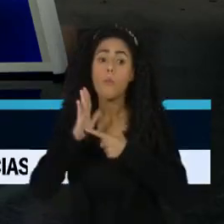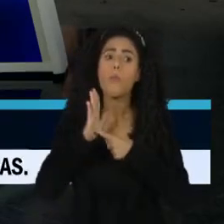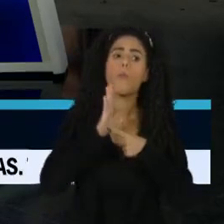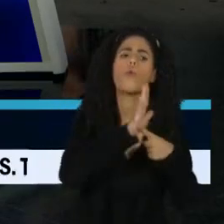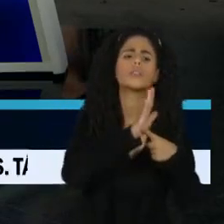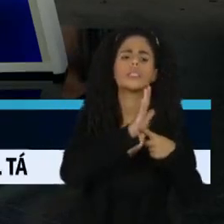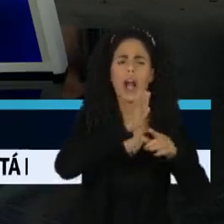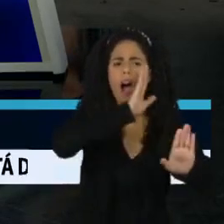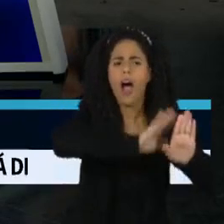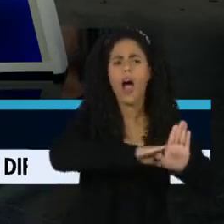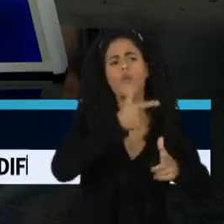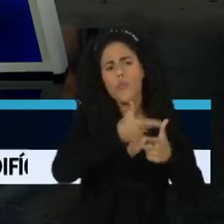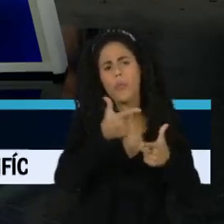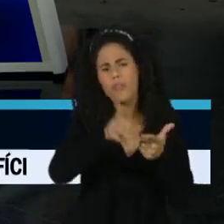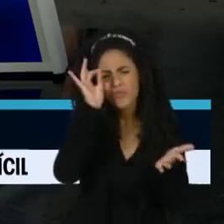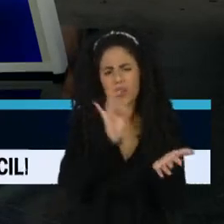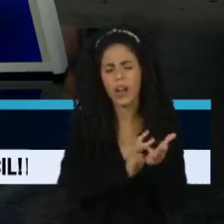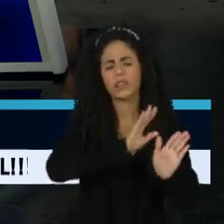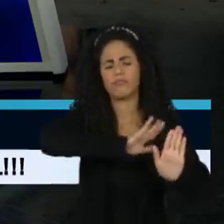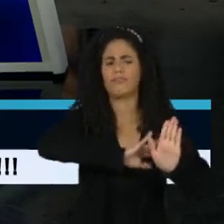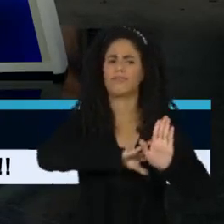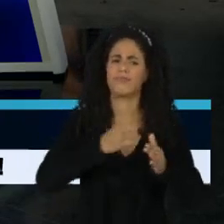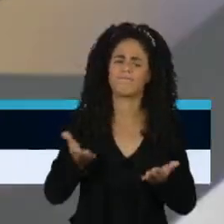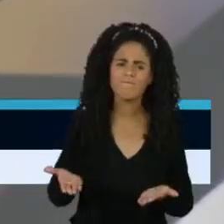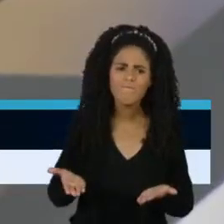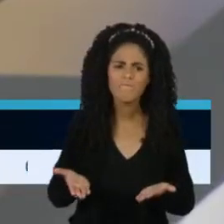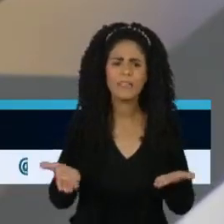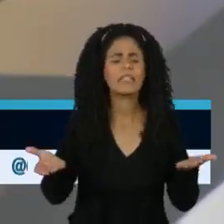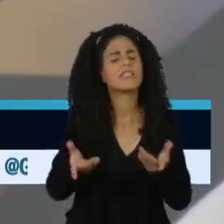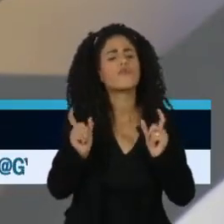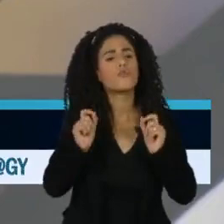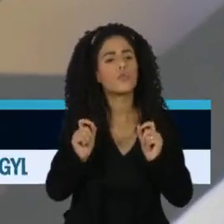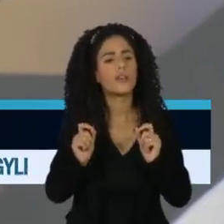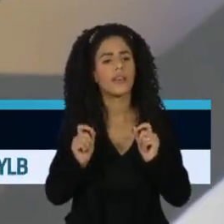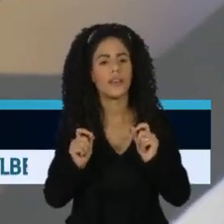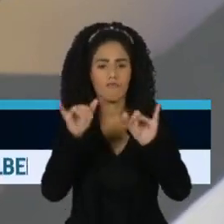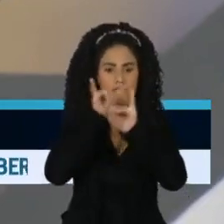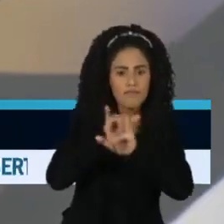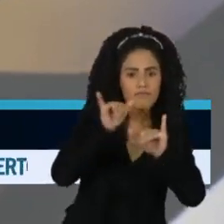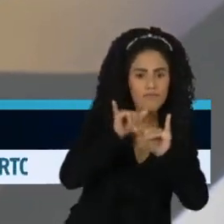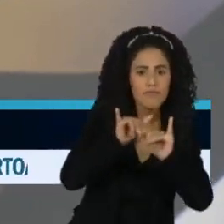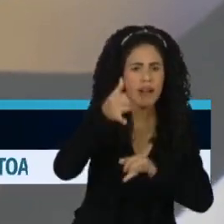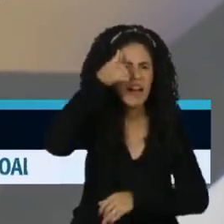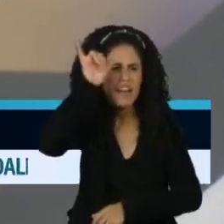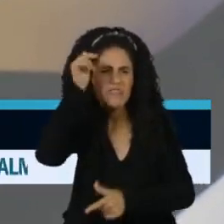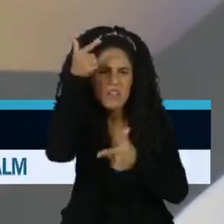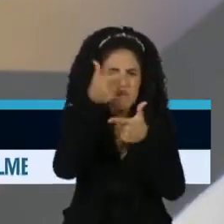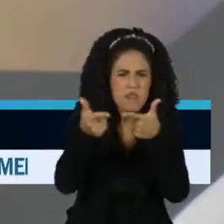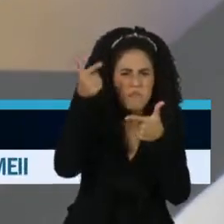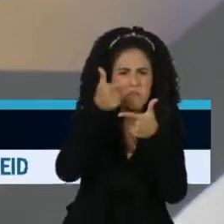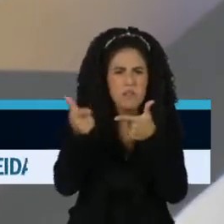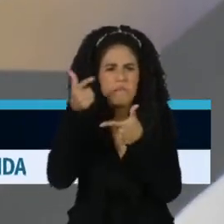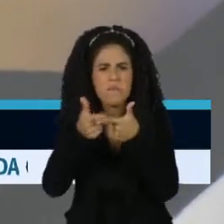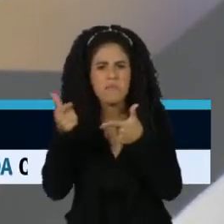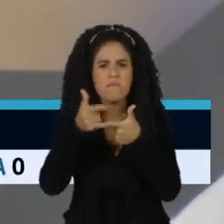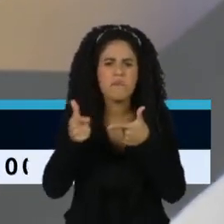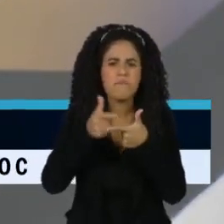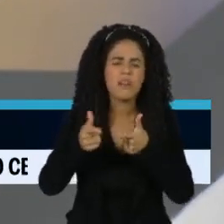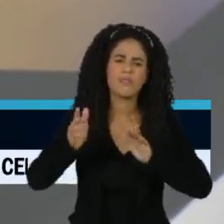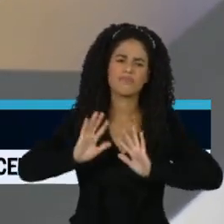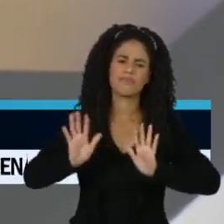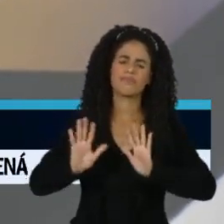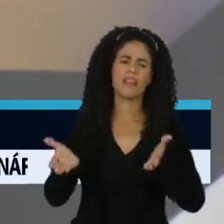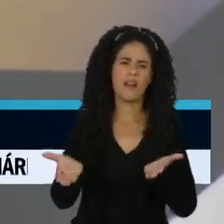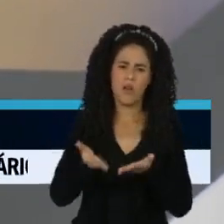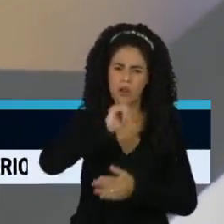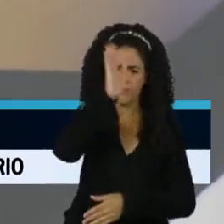acho que, inclusive, o presidente tem muita capacidade de gerar polêmicas que, na minha opinião, são pouco relevantes dentro do